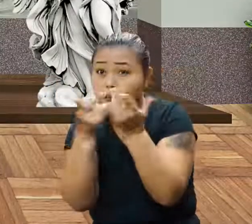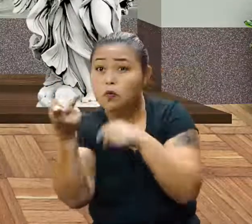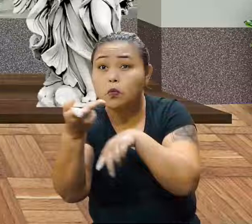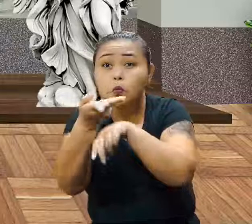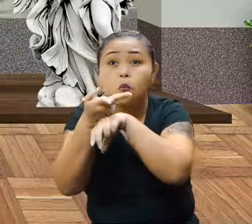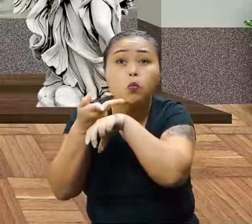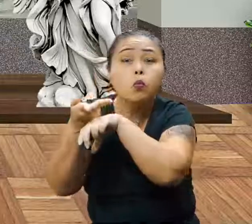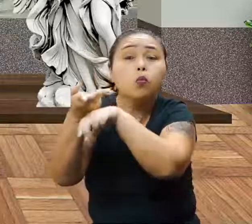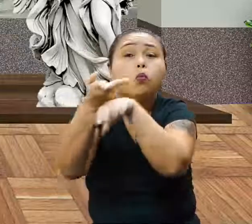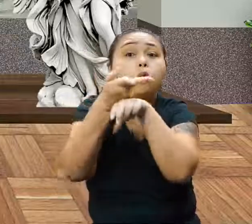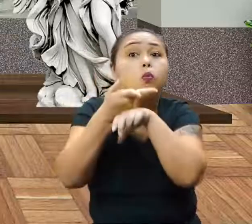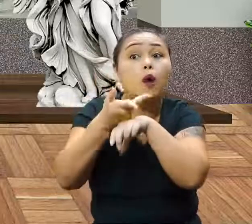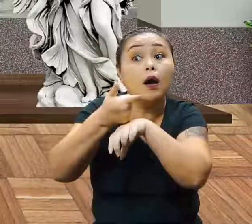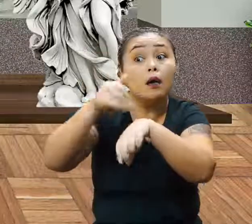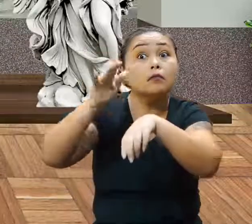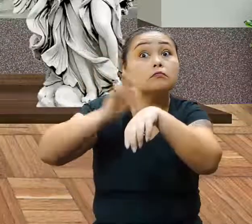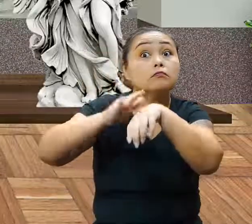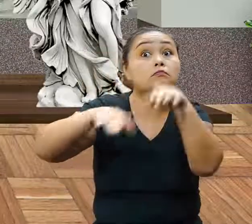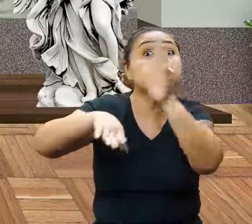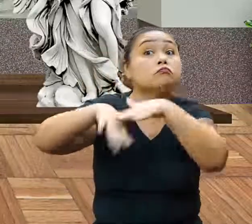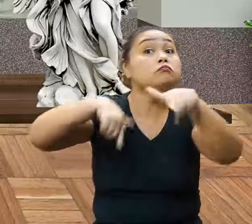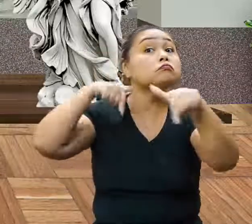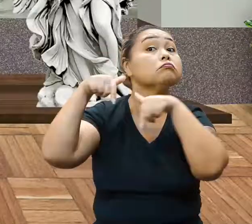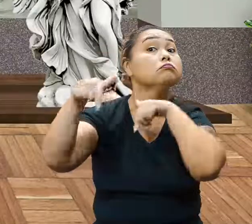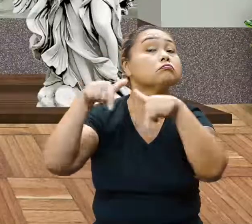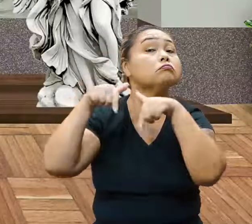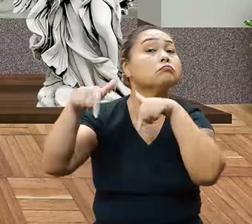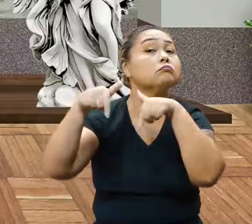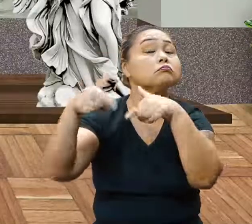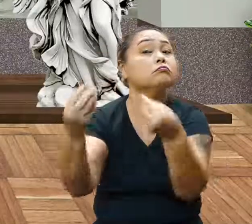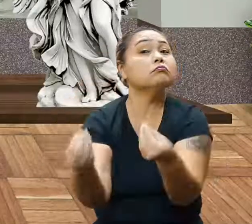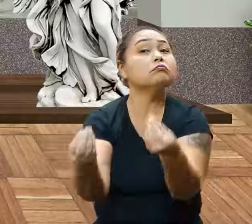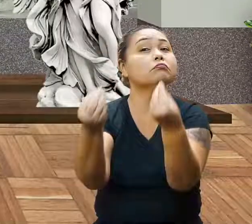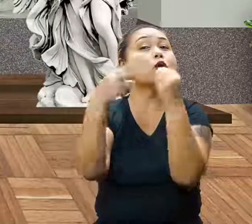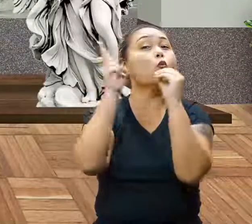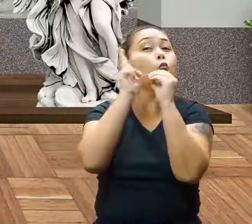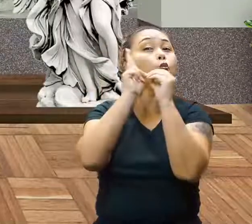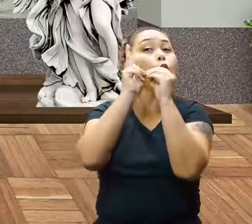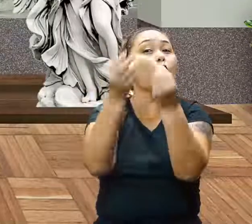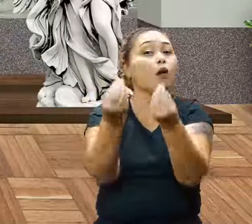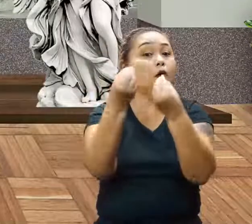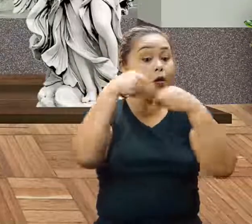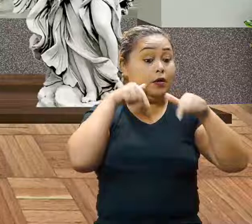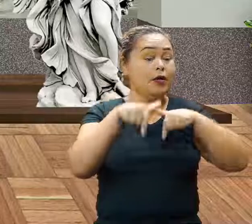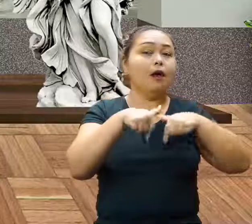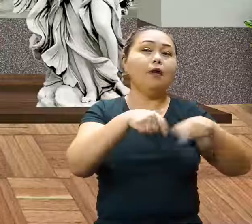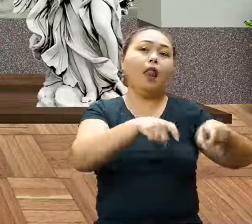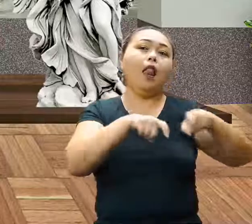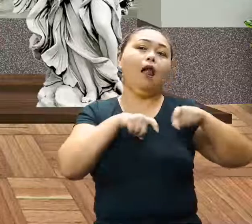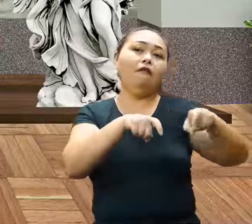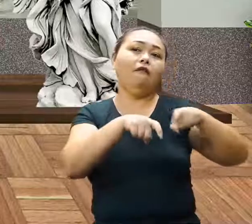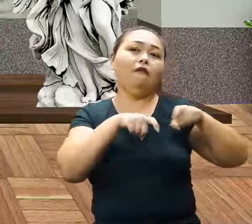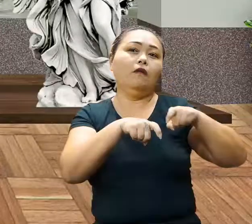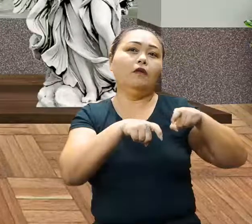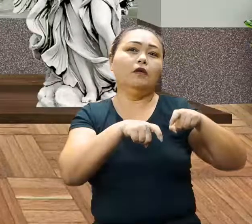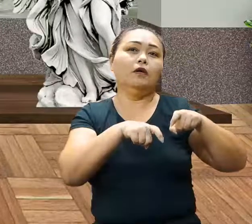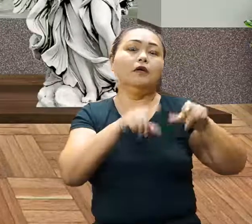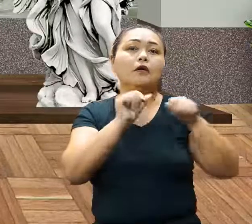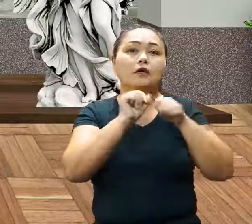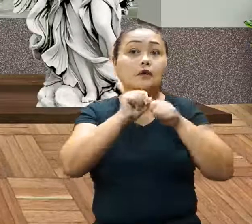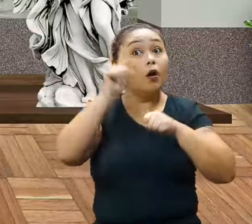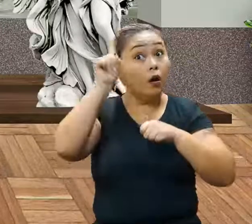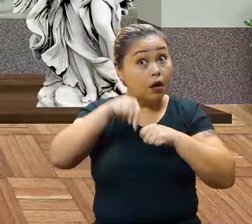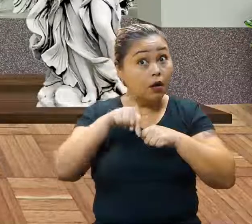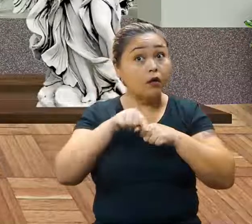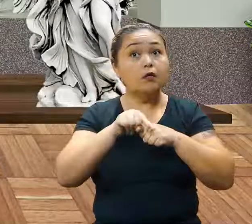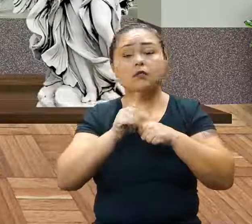pela mão cativa, pela mão do índio, para trazer o índio para trabalhar na lavoura. Entradas e bandeiras seriam isso, tanto a